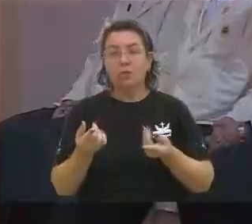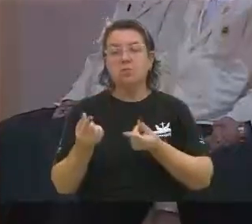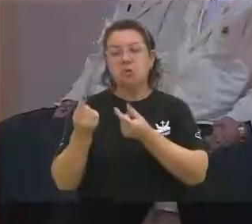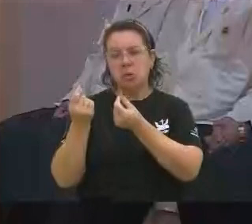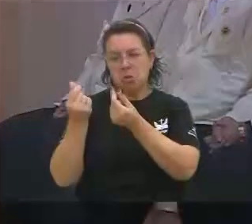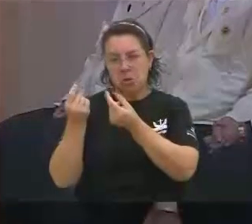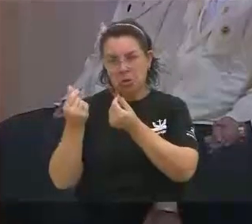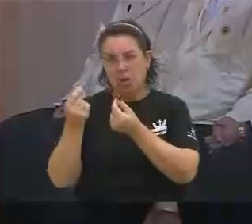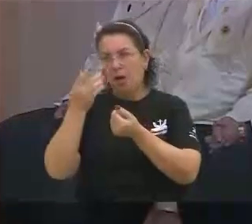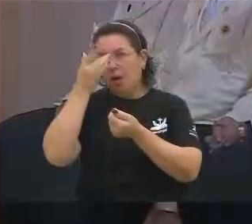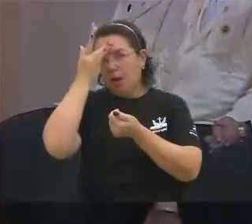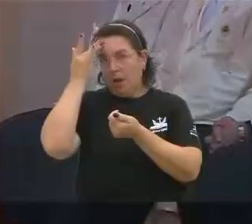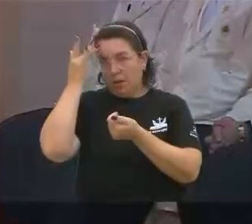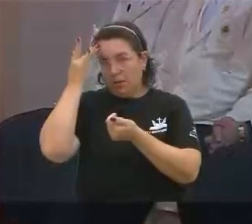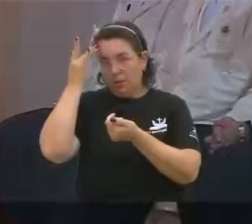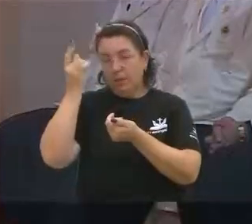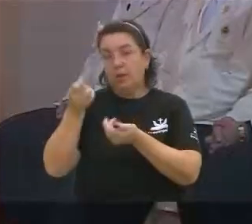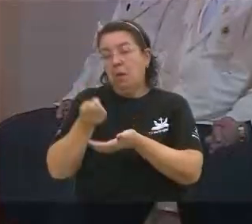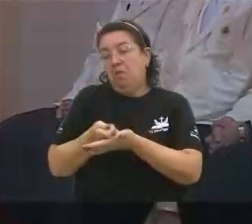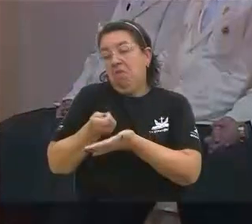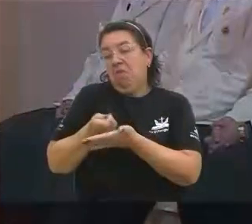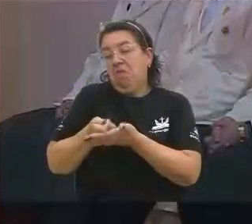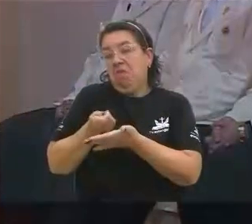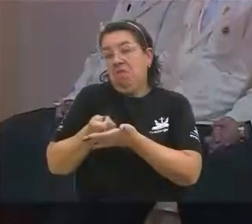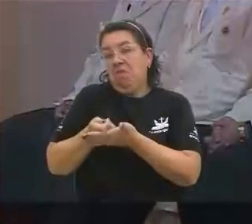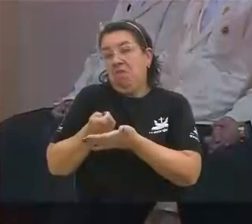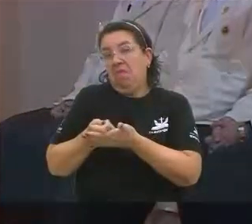as pessoas são muito eficazes